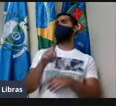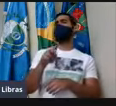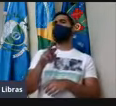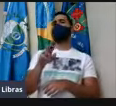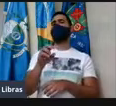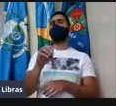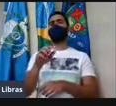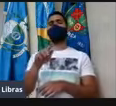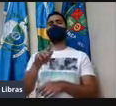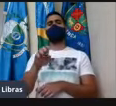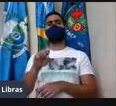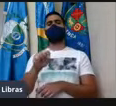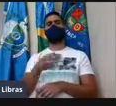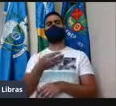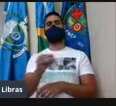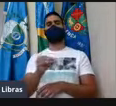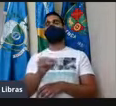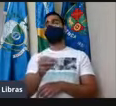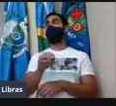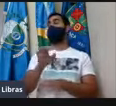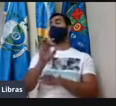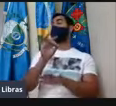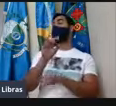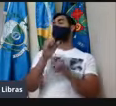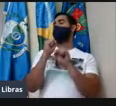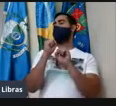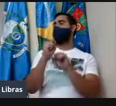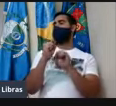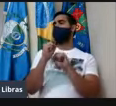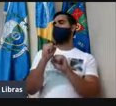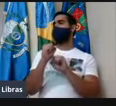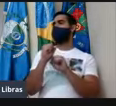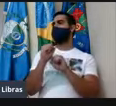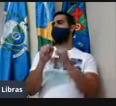Fazer aqui uma observação. Progestão só pode ser